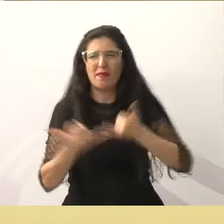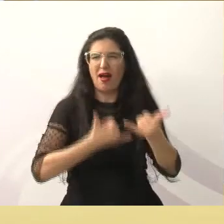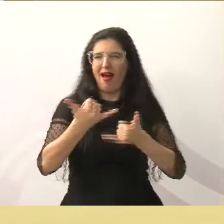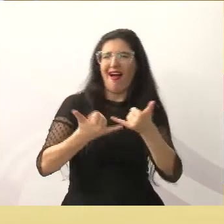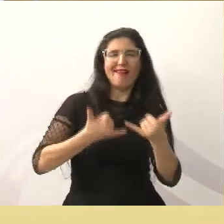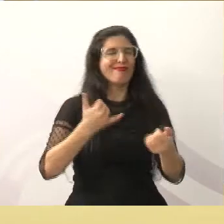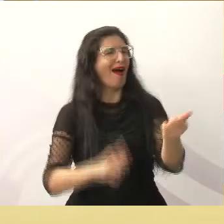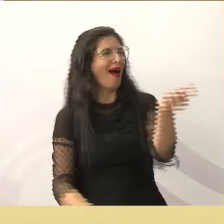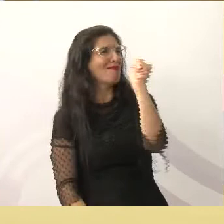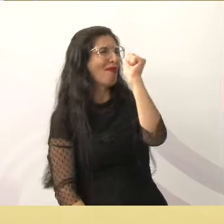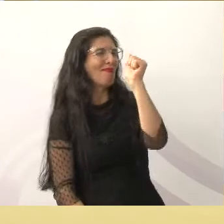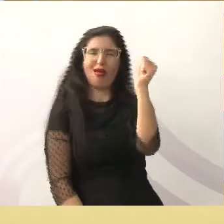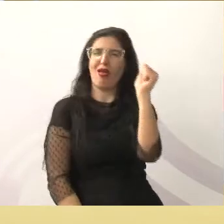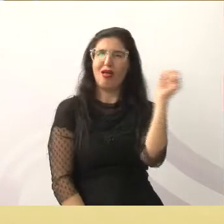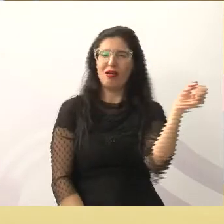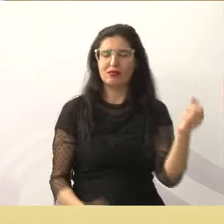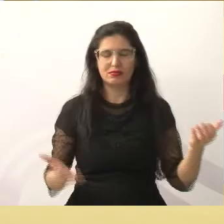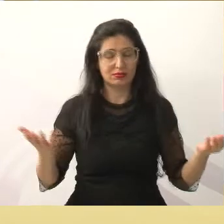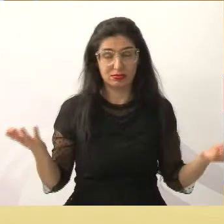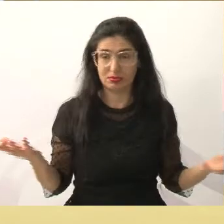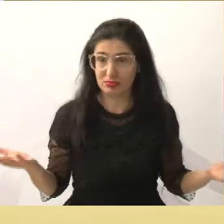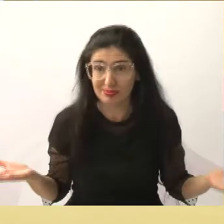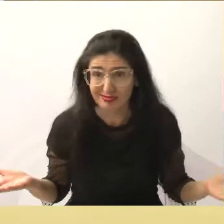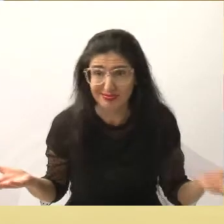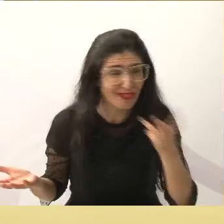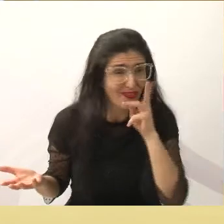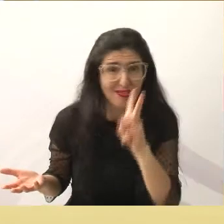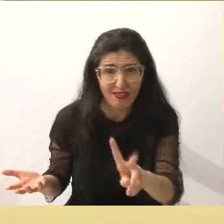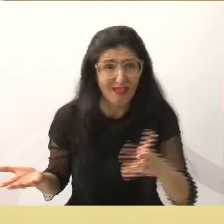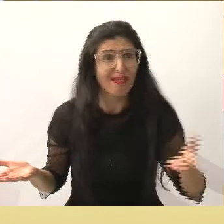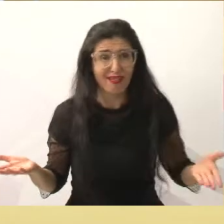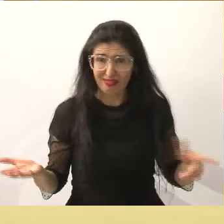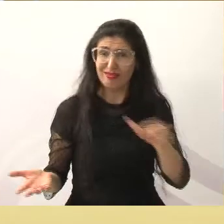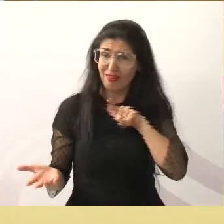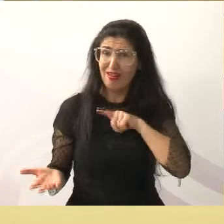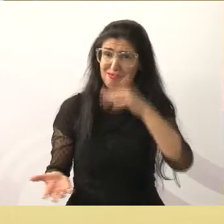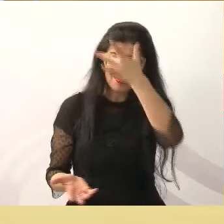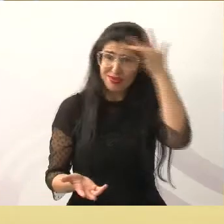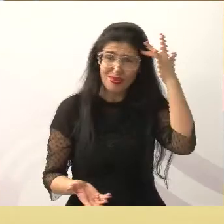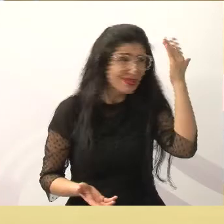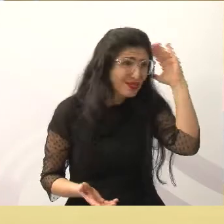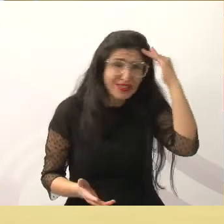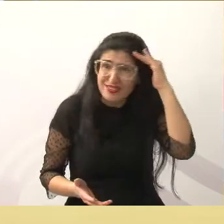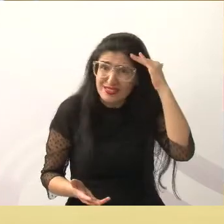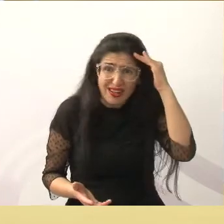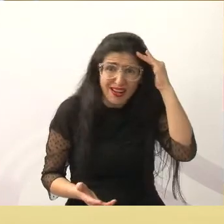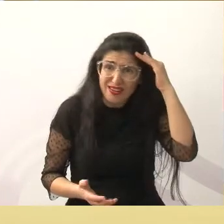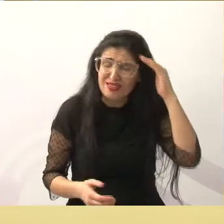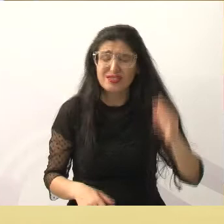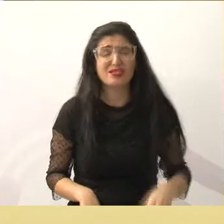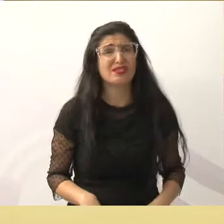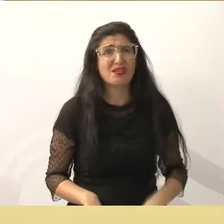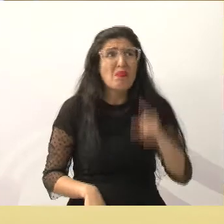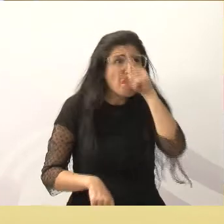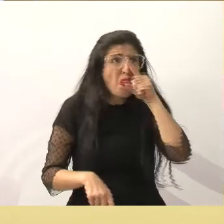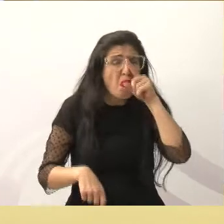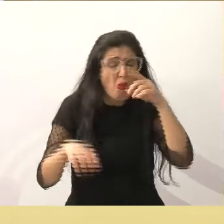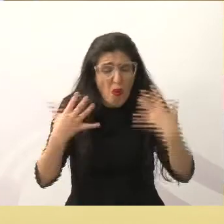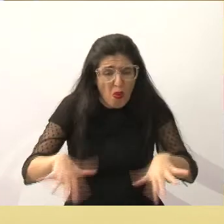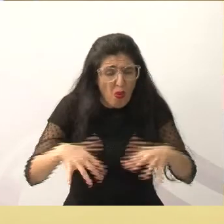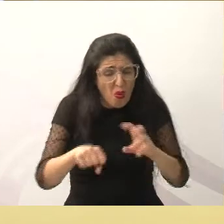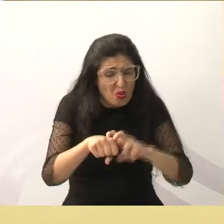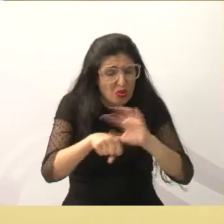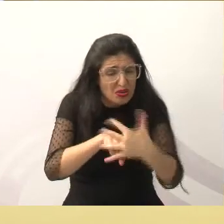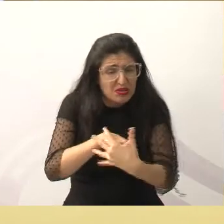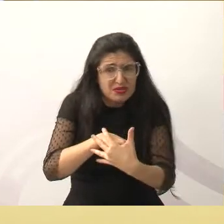nesse ofício, com esses 15 comerciantes, porque tinham na lista 60, mas a gente colocou 15 por